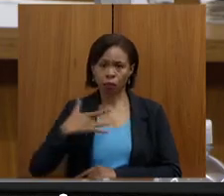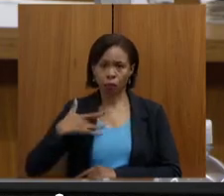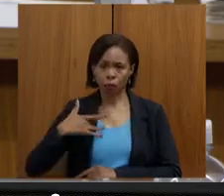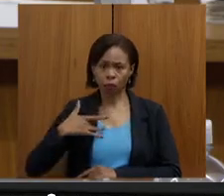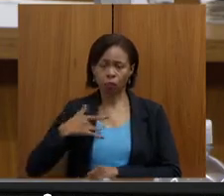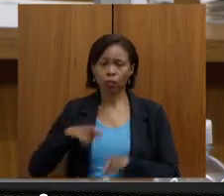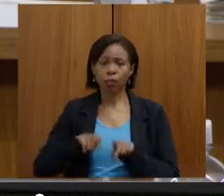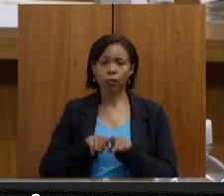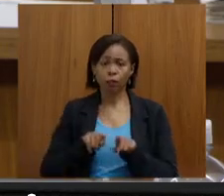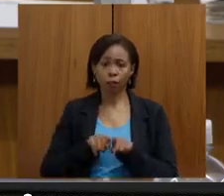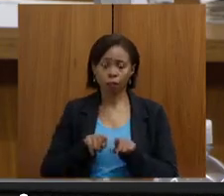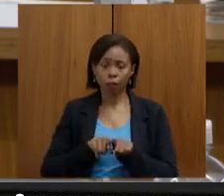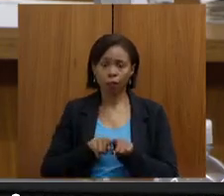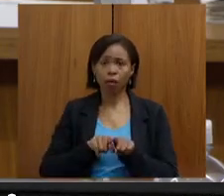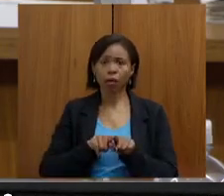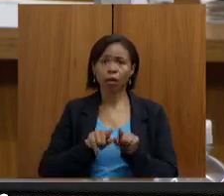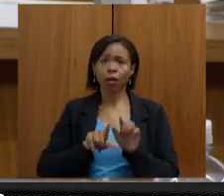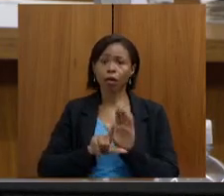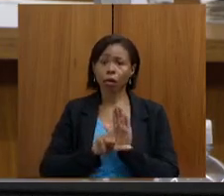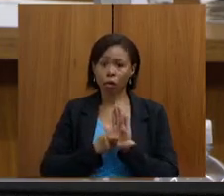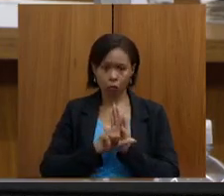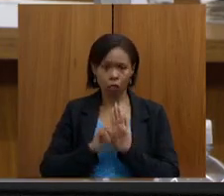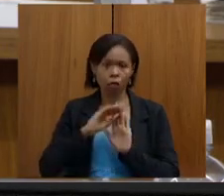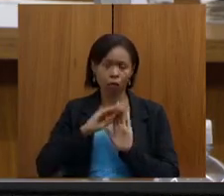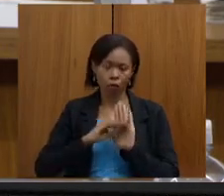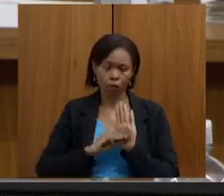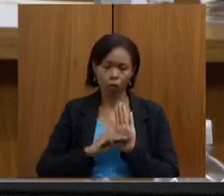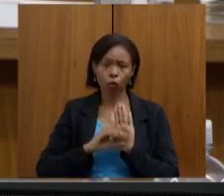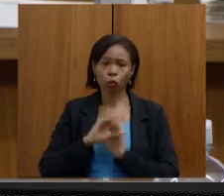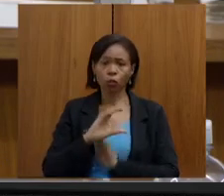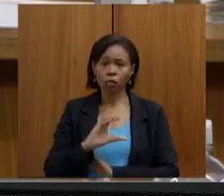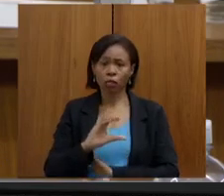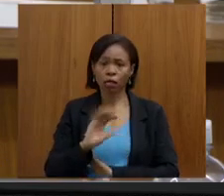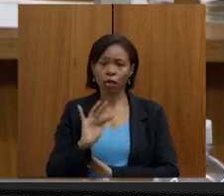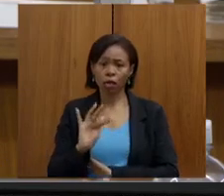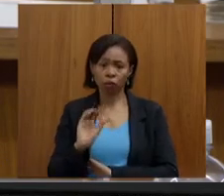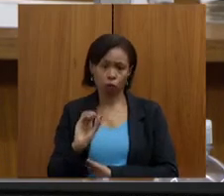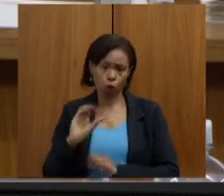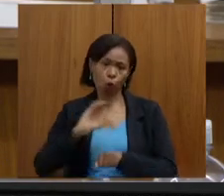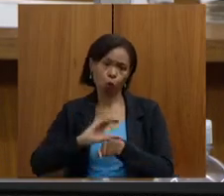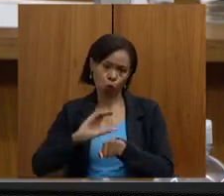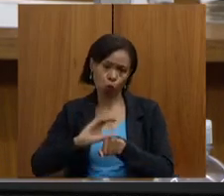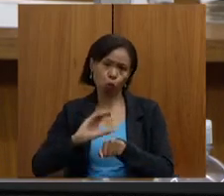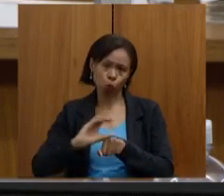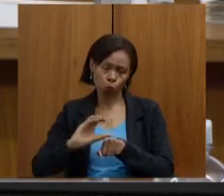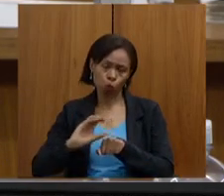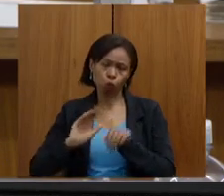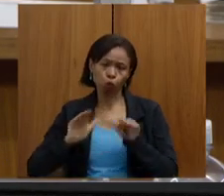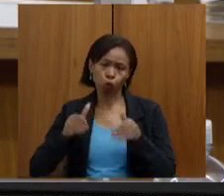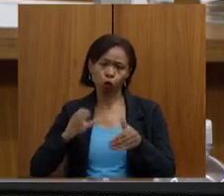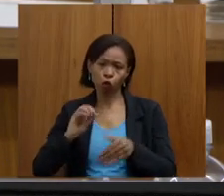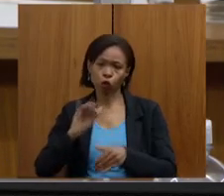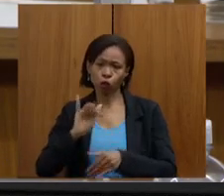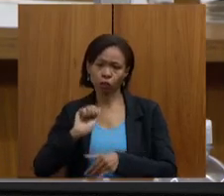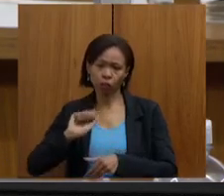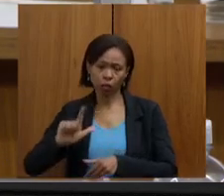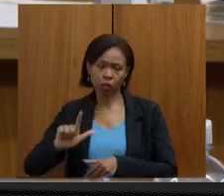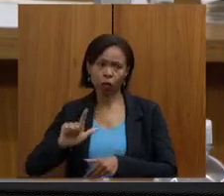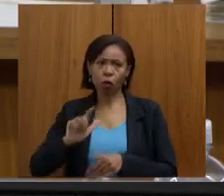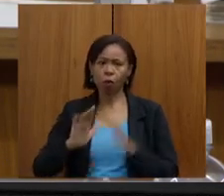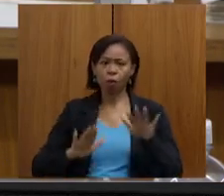temos a regularidade no nosso CEF o tão curso de formação de Oficiais variando aí entre